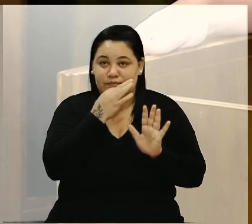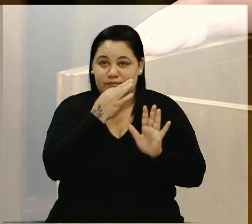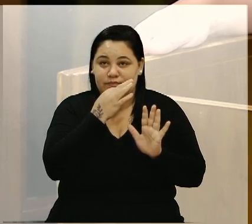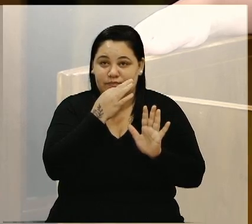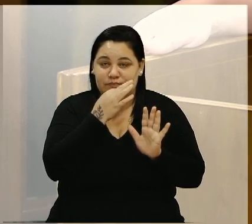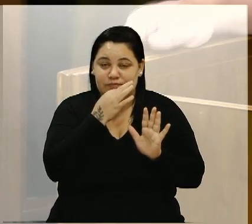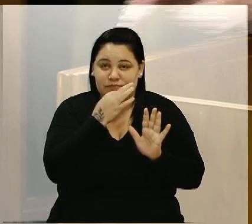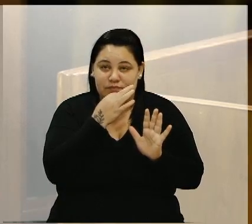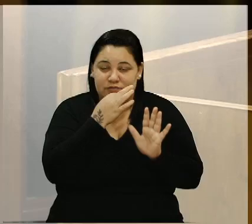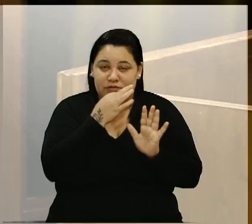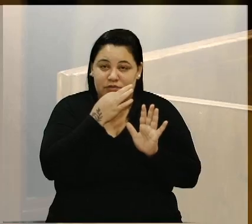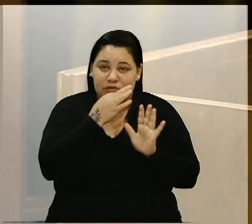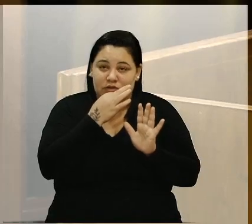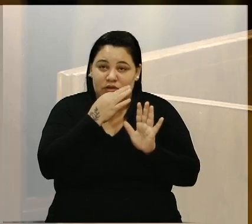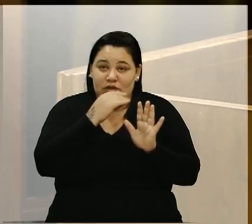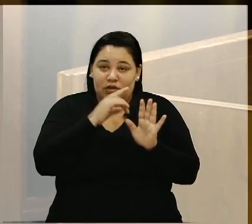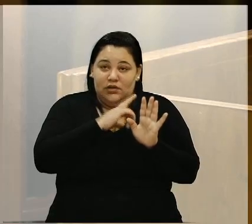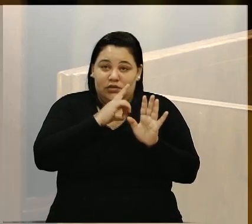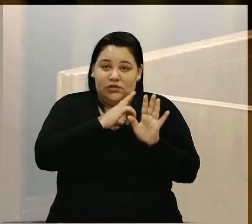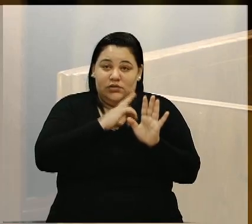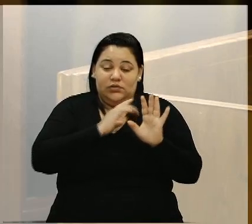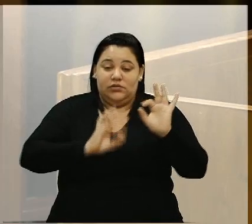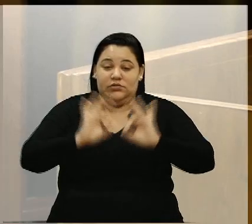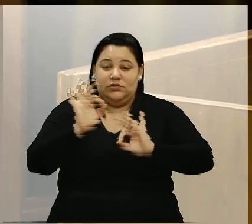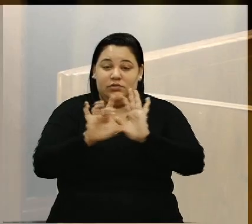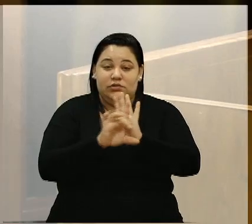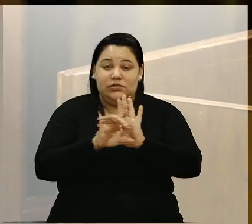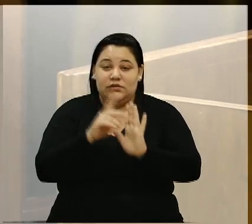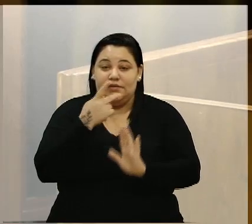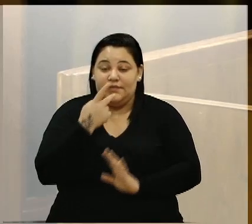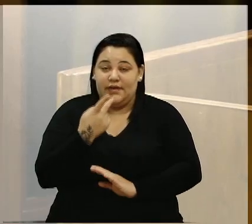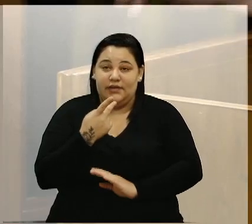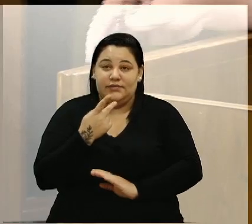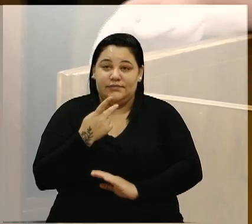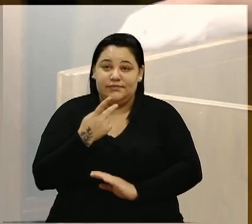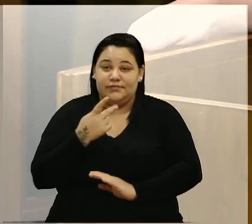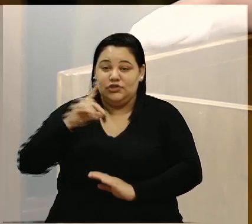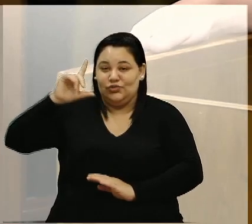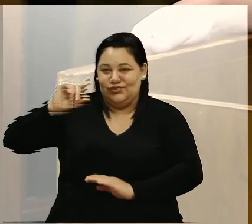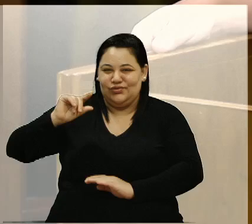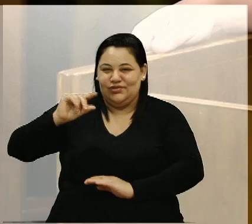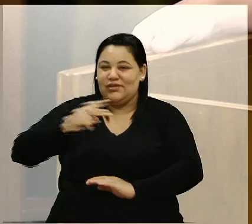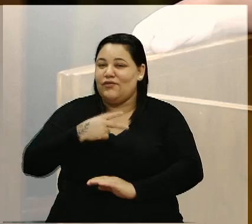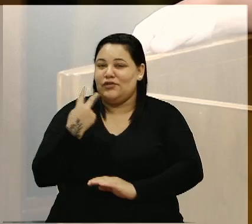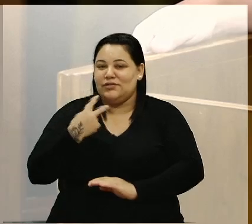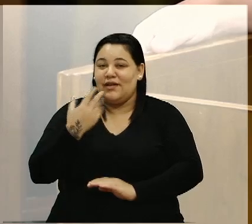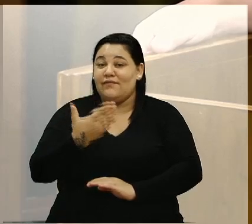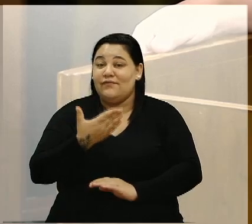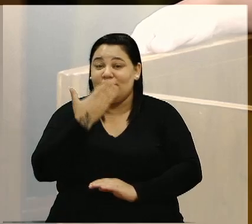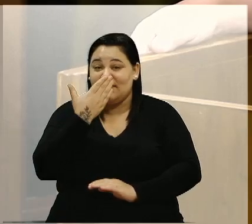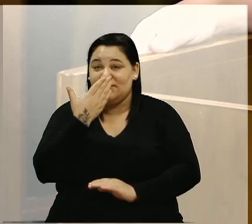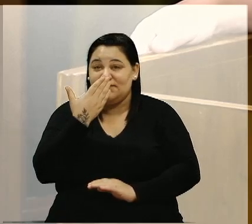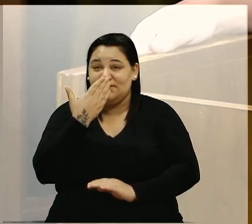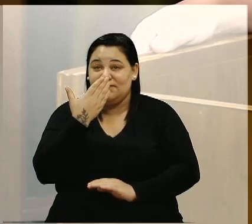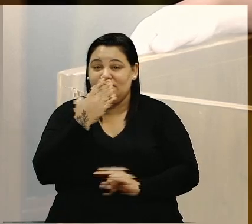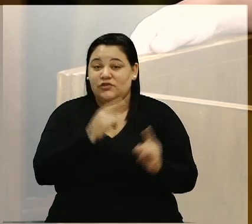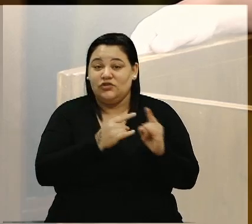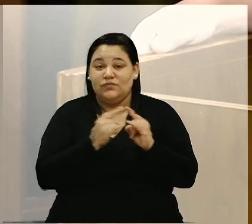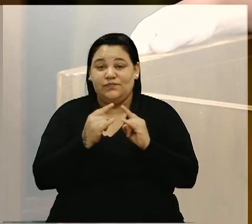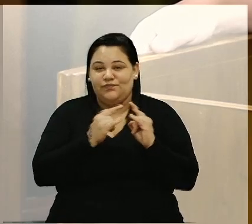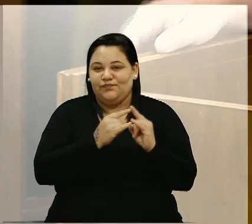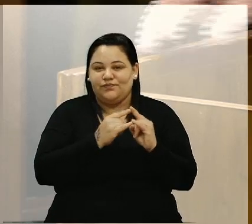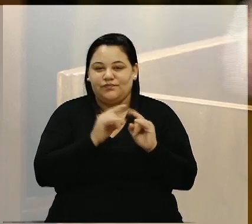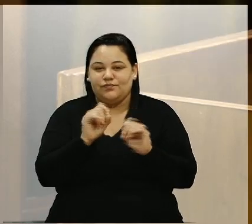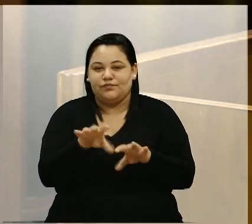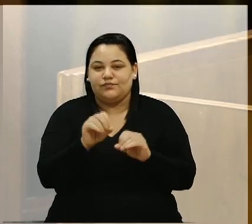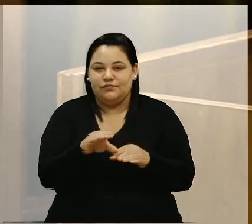um projeto de lei que fala sobre a questão de redutores de velocidade na frente de instituições de ensino. Uma